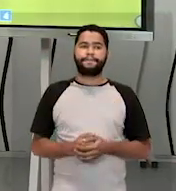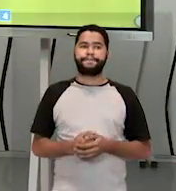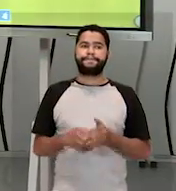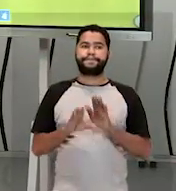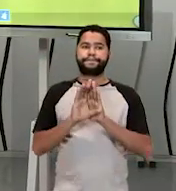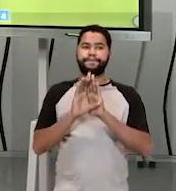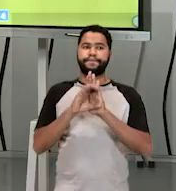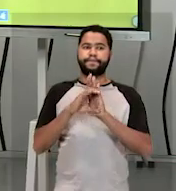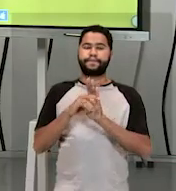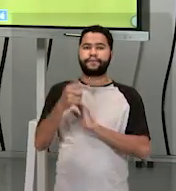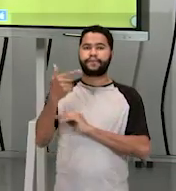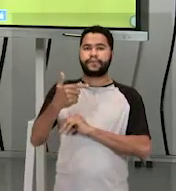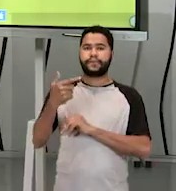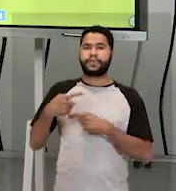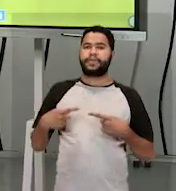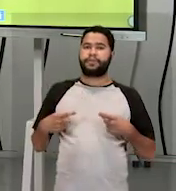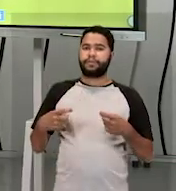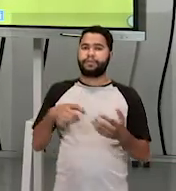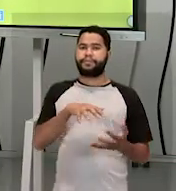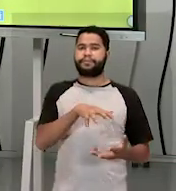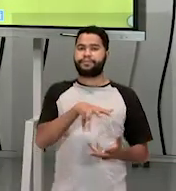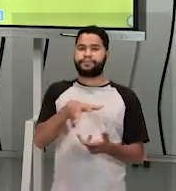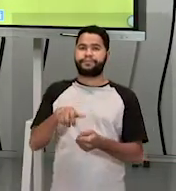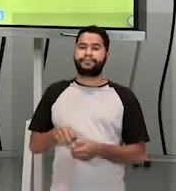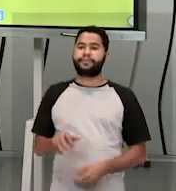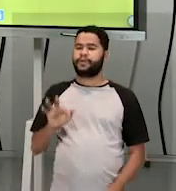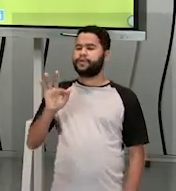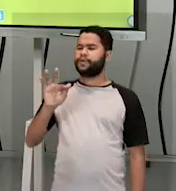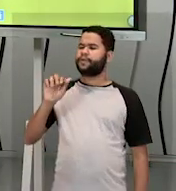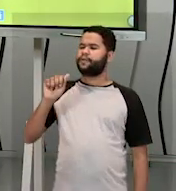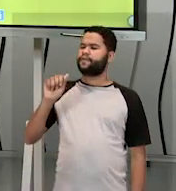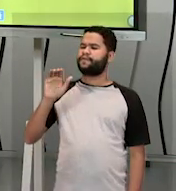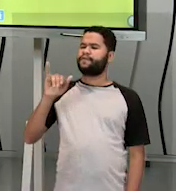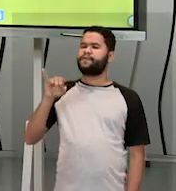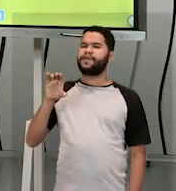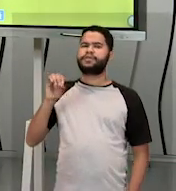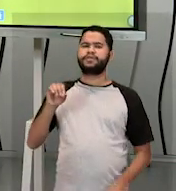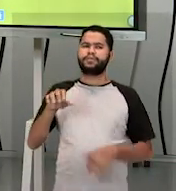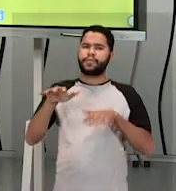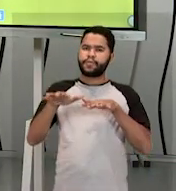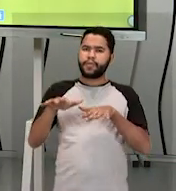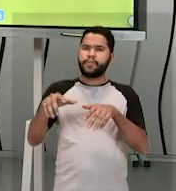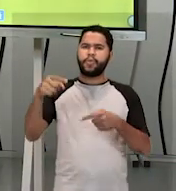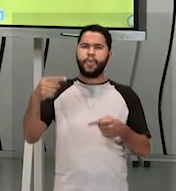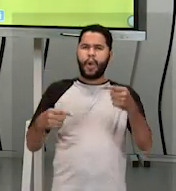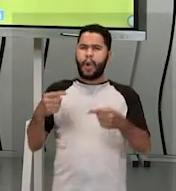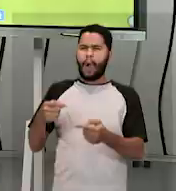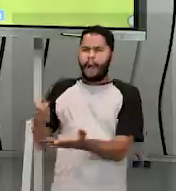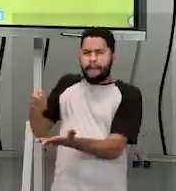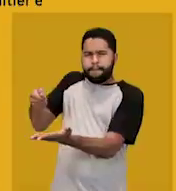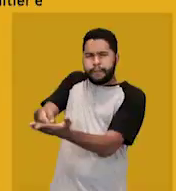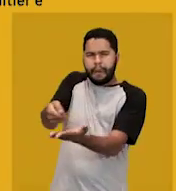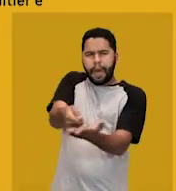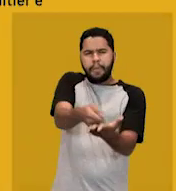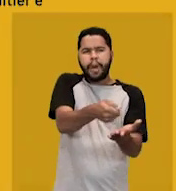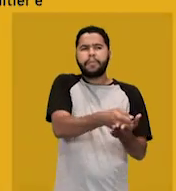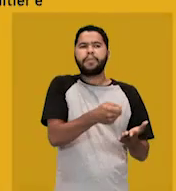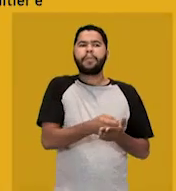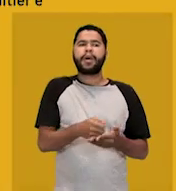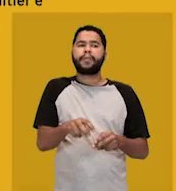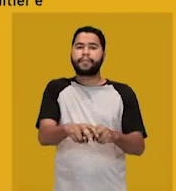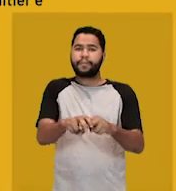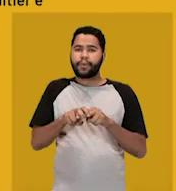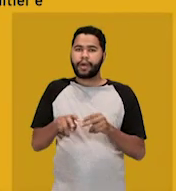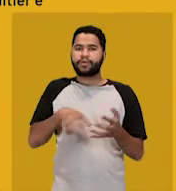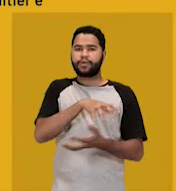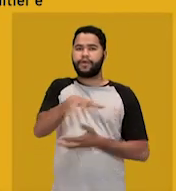conceito de Segunda Guerra Mundial. Então vamos lá. Fascismo, movimento político autoritário nascido como reação à